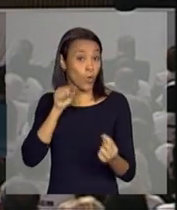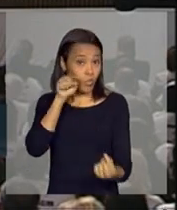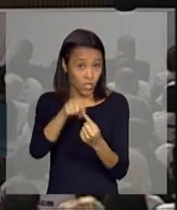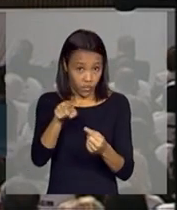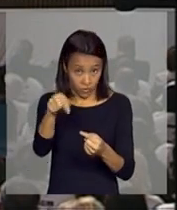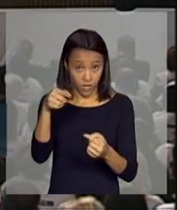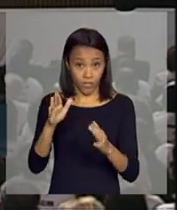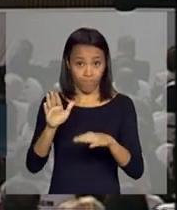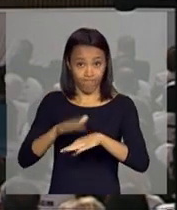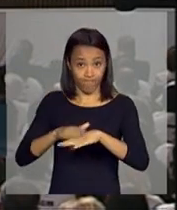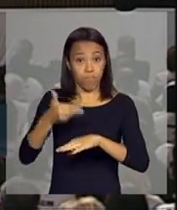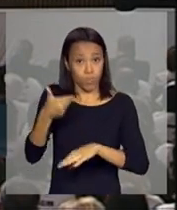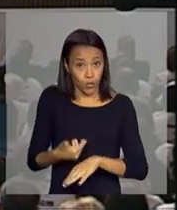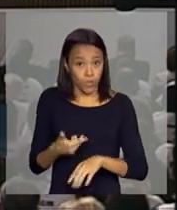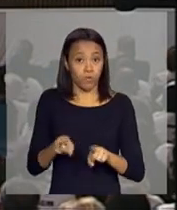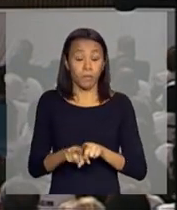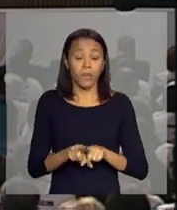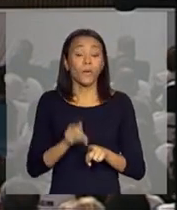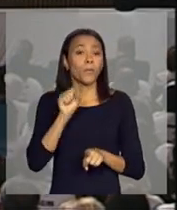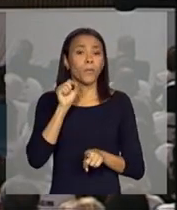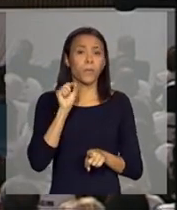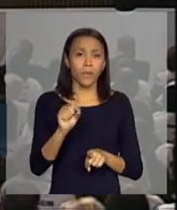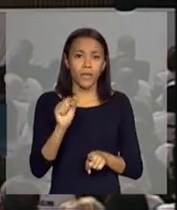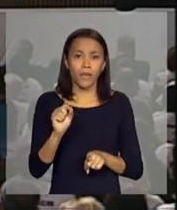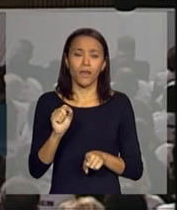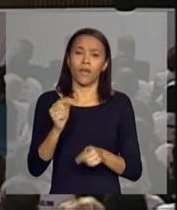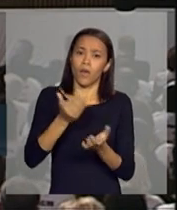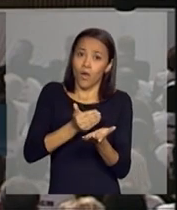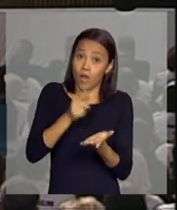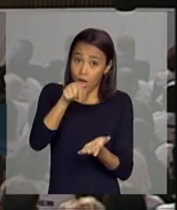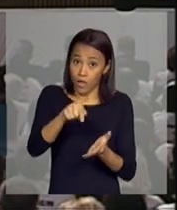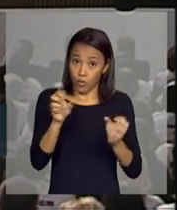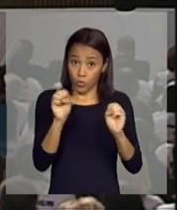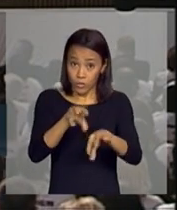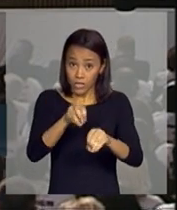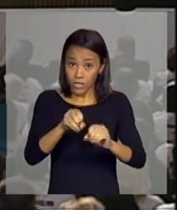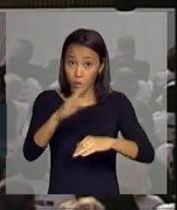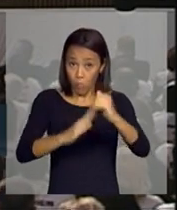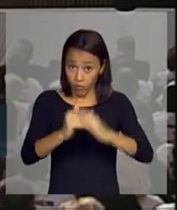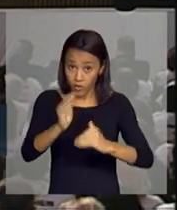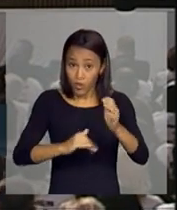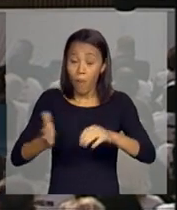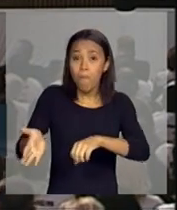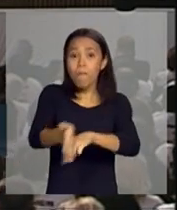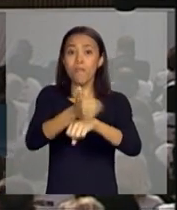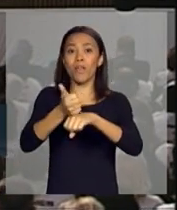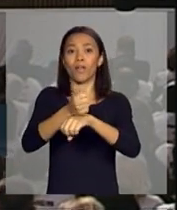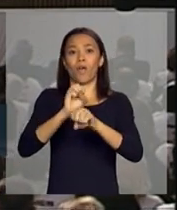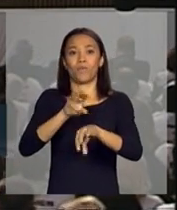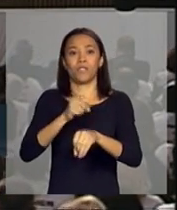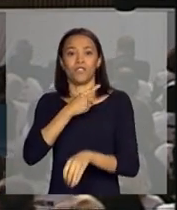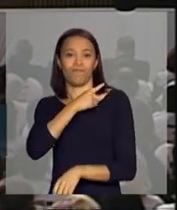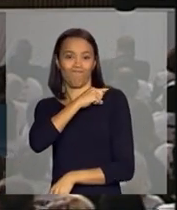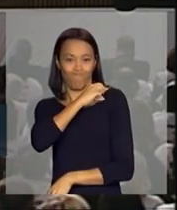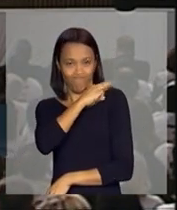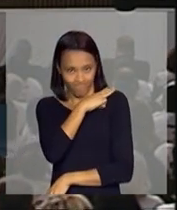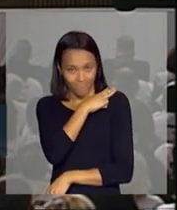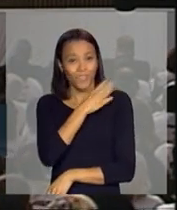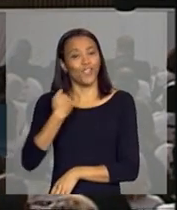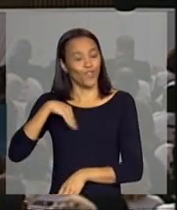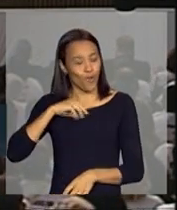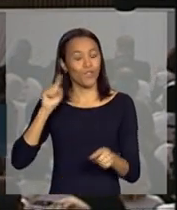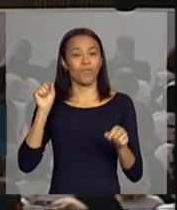pediu, que é exatamente, a partir da educação profissional, melhorar o ensino médio. E nós estamos fazendo também,